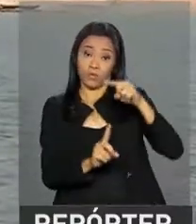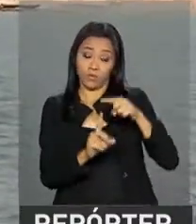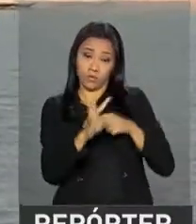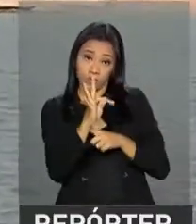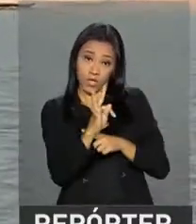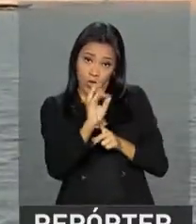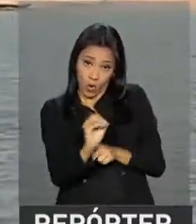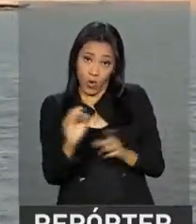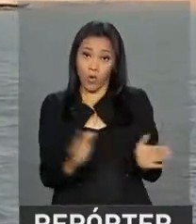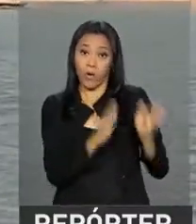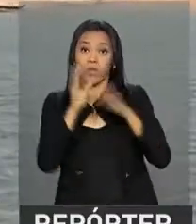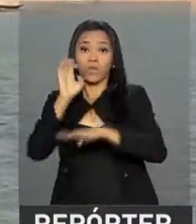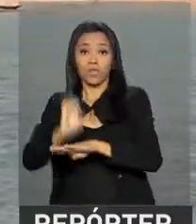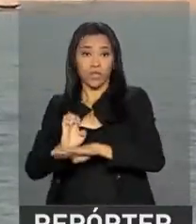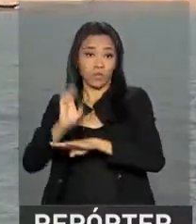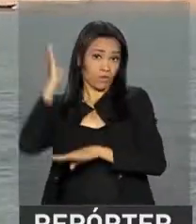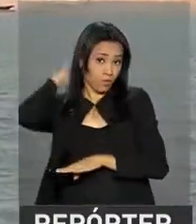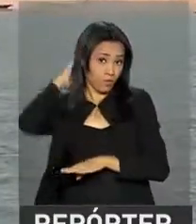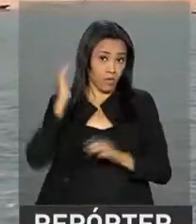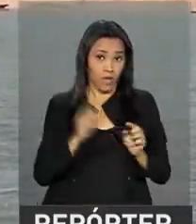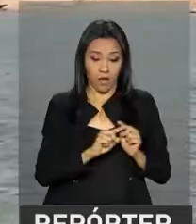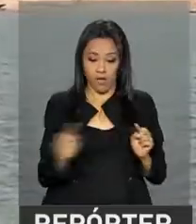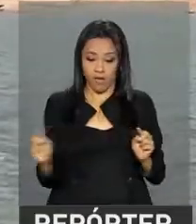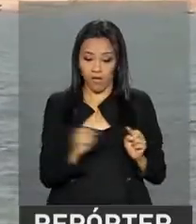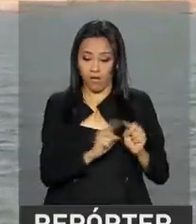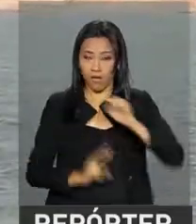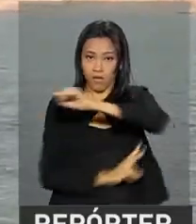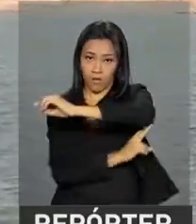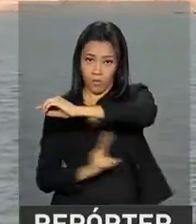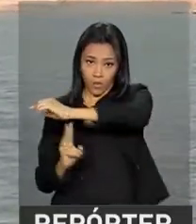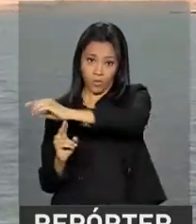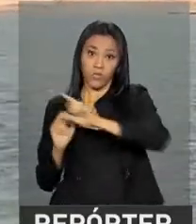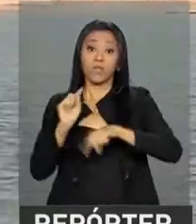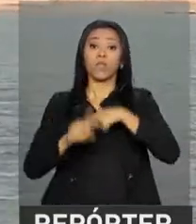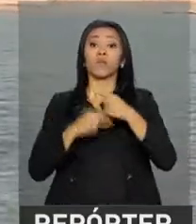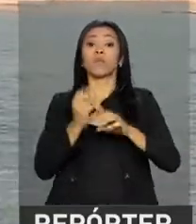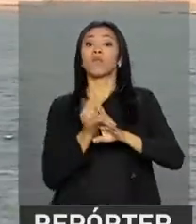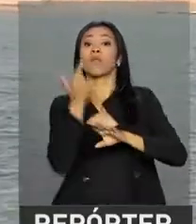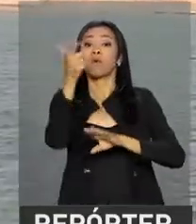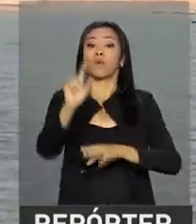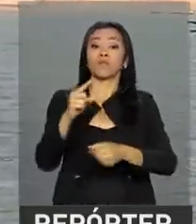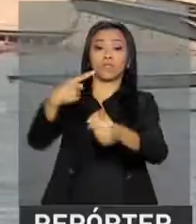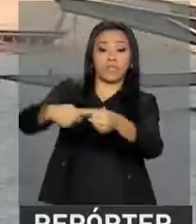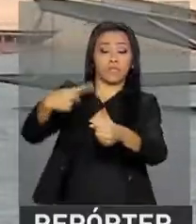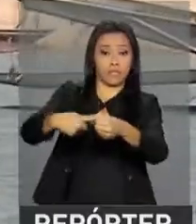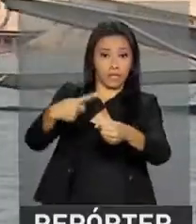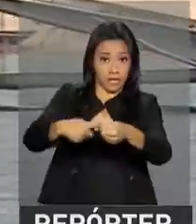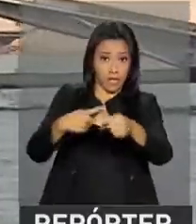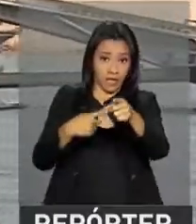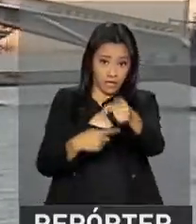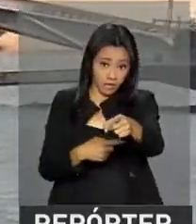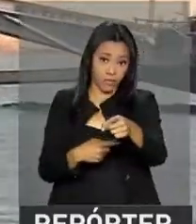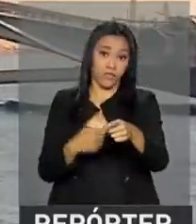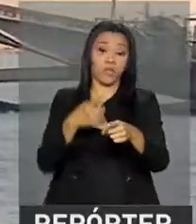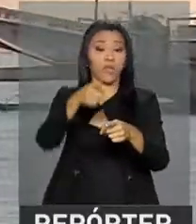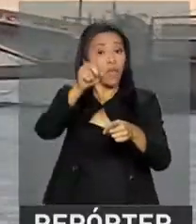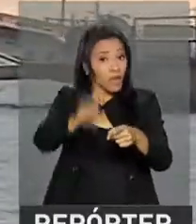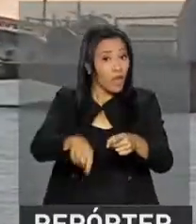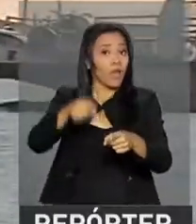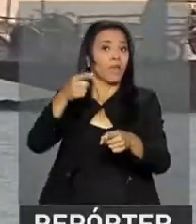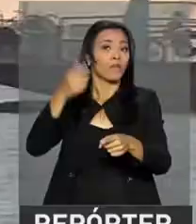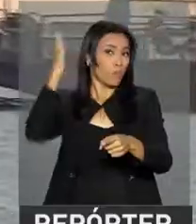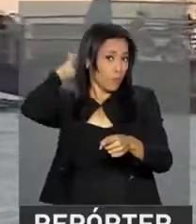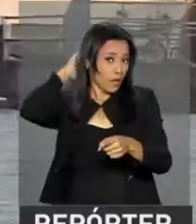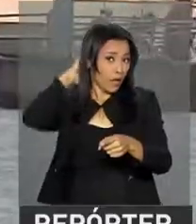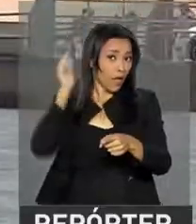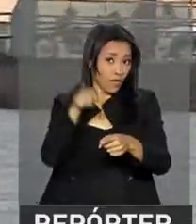presidente michel temer ele vai atravessar para o outro lado do rio para a cidade por município de são geraldo do araguaia daí já no pará onde